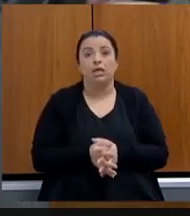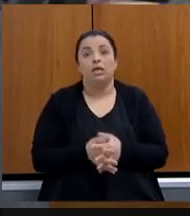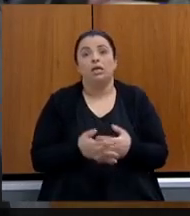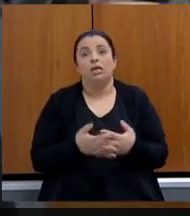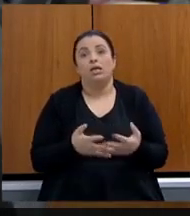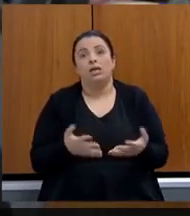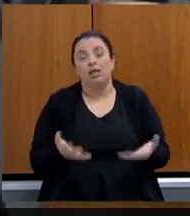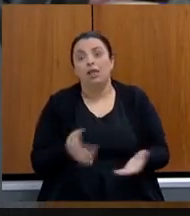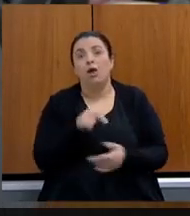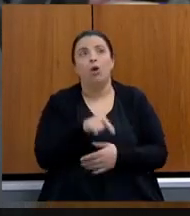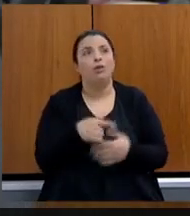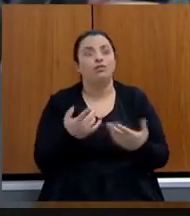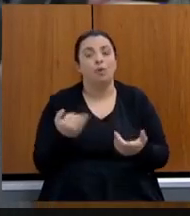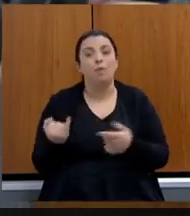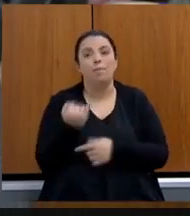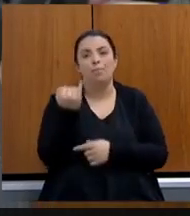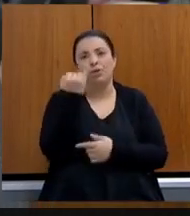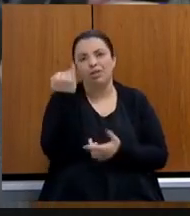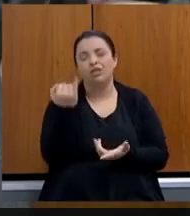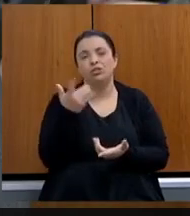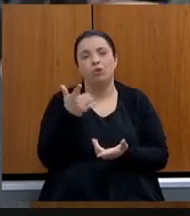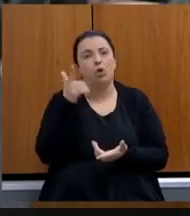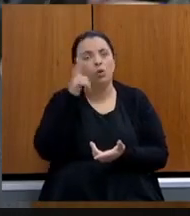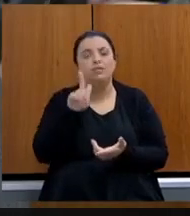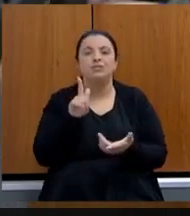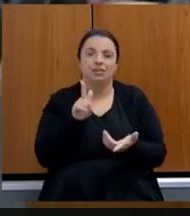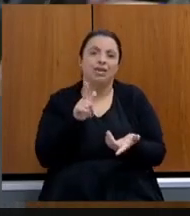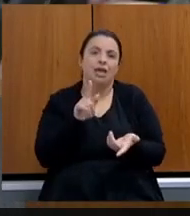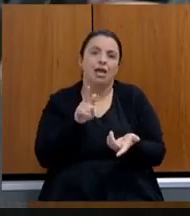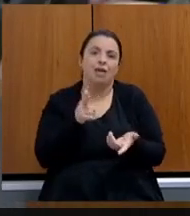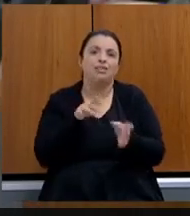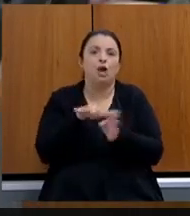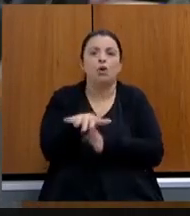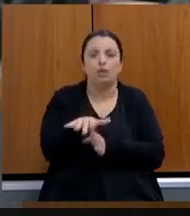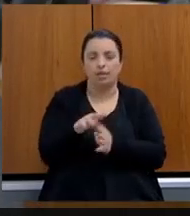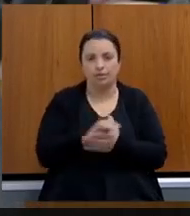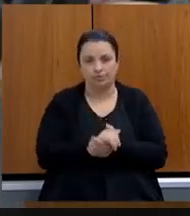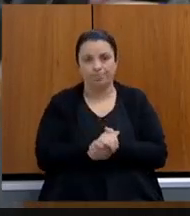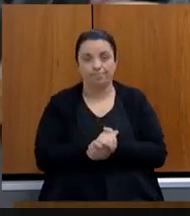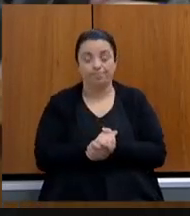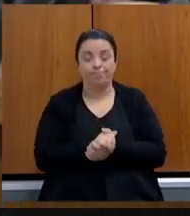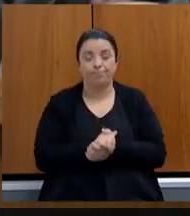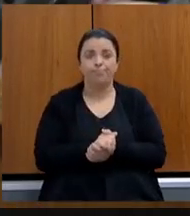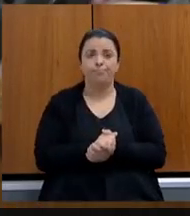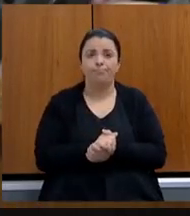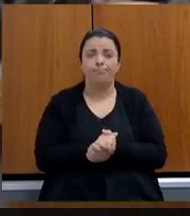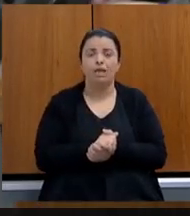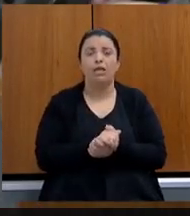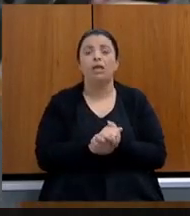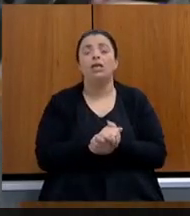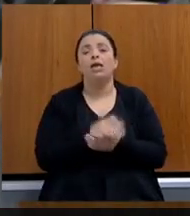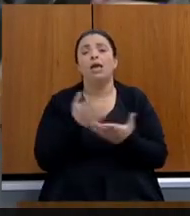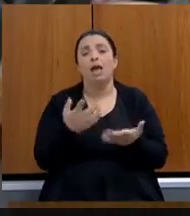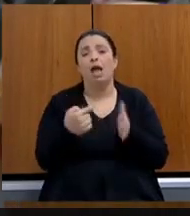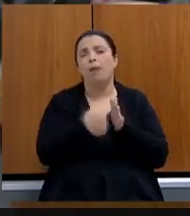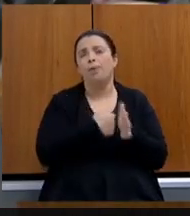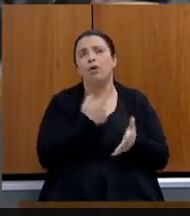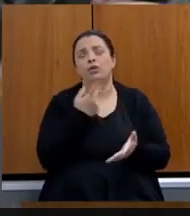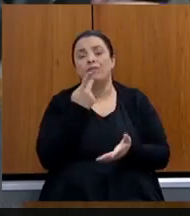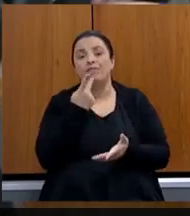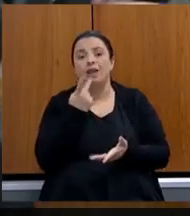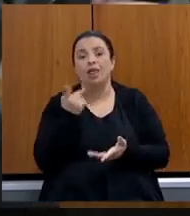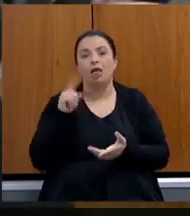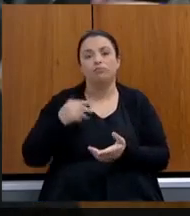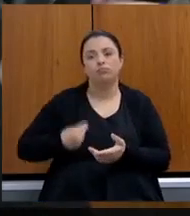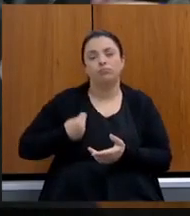foi algo bastante importante fazer a sua orientação em relação ao que vem sendo a retomada